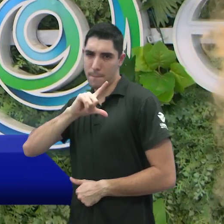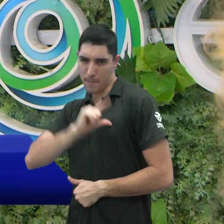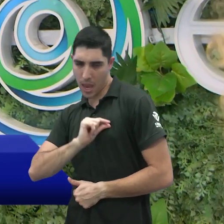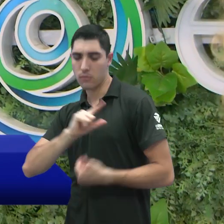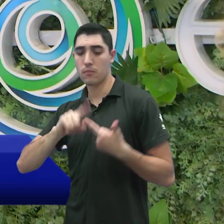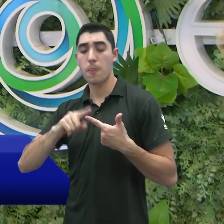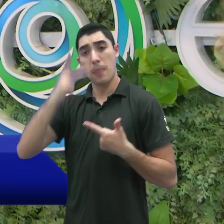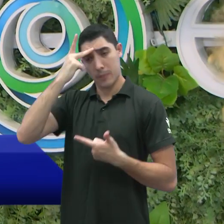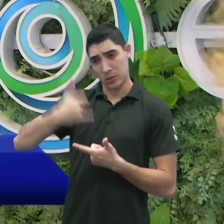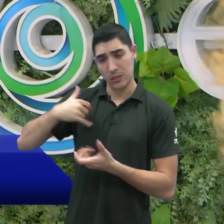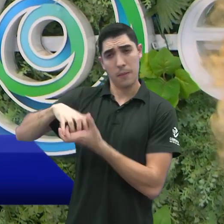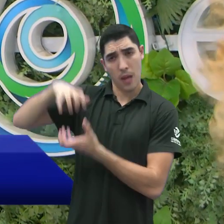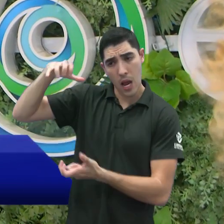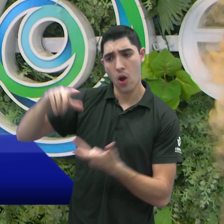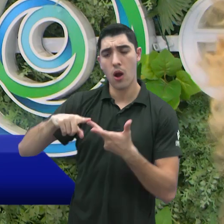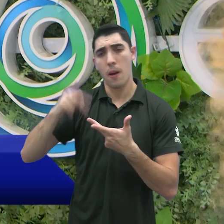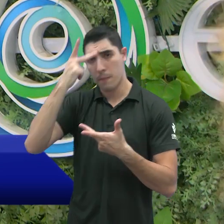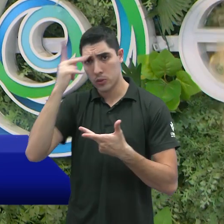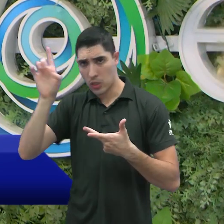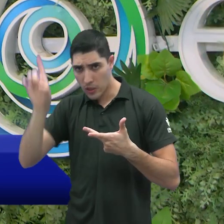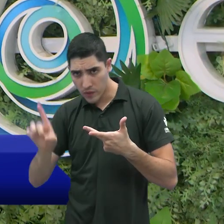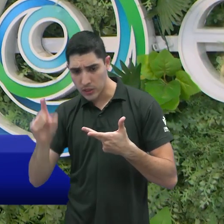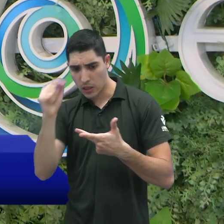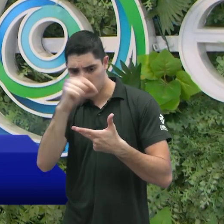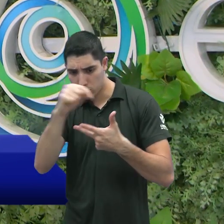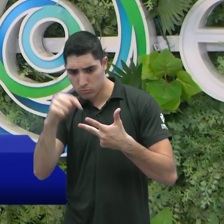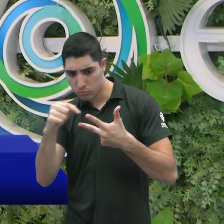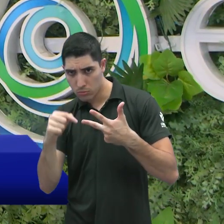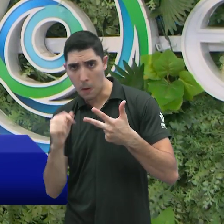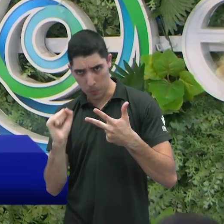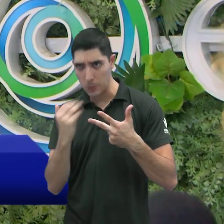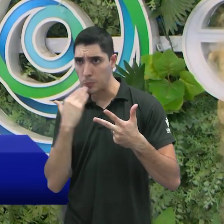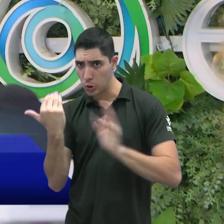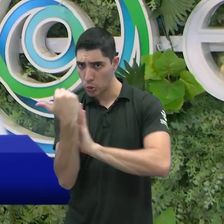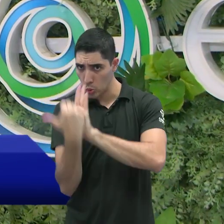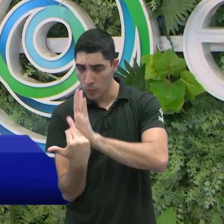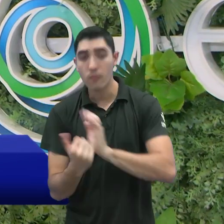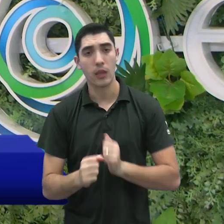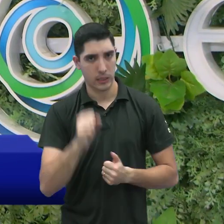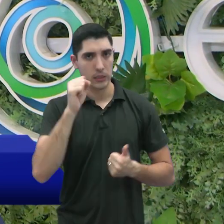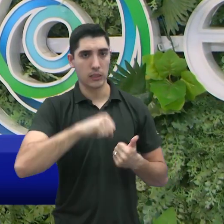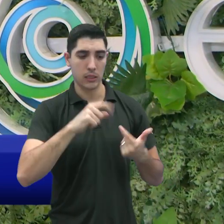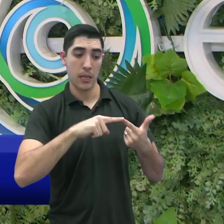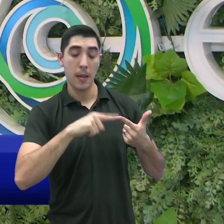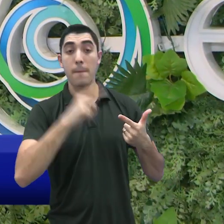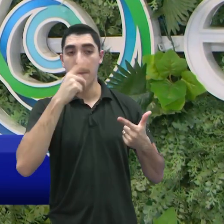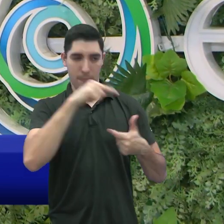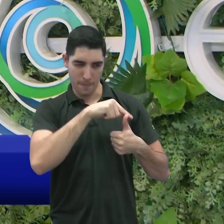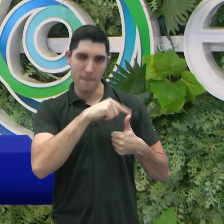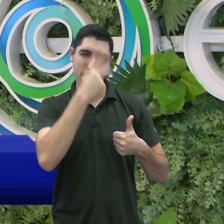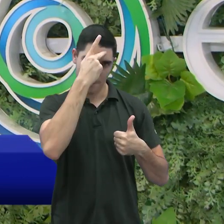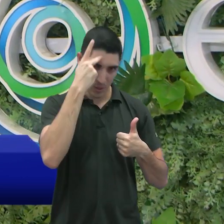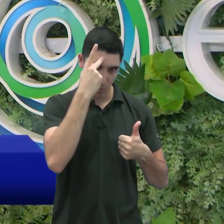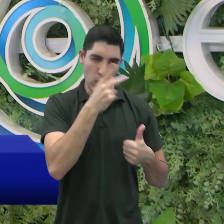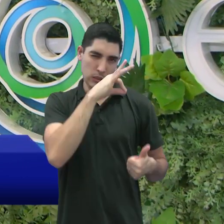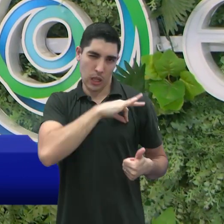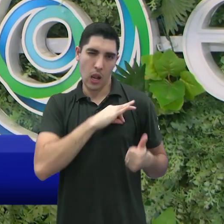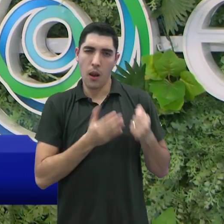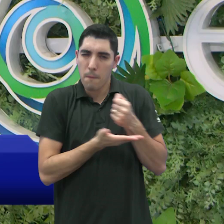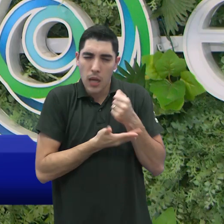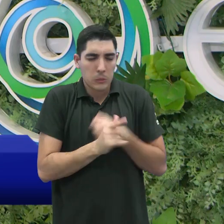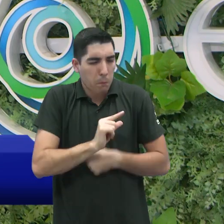tem também os idosos, pessoas com deficiência, tem outras pessoas que podem também solicitar esse desconto? Isso, tem idosos que têm ali